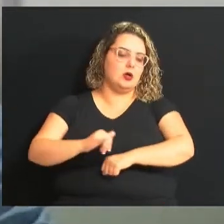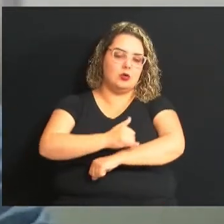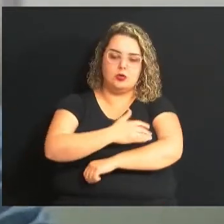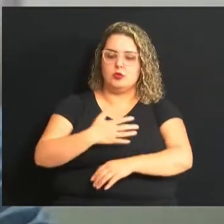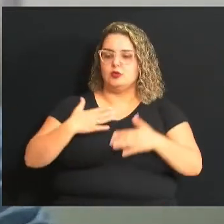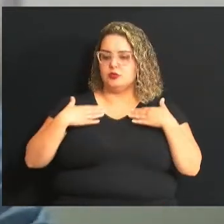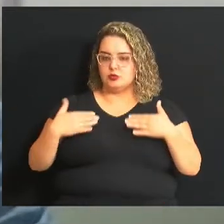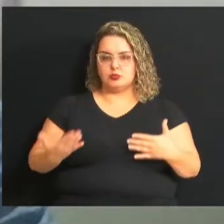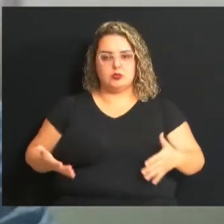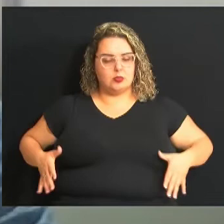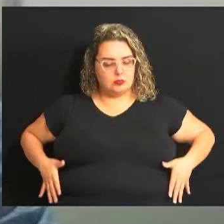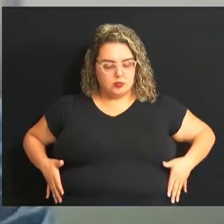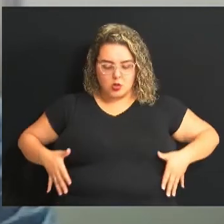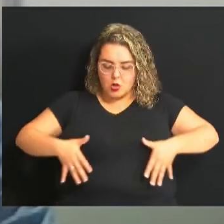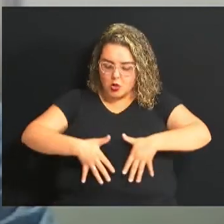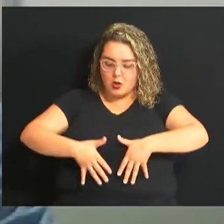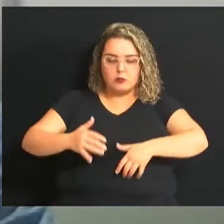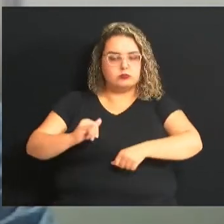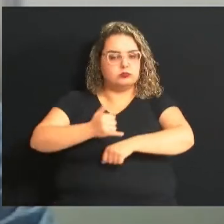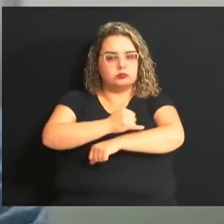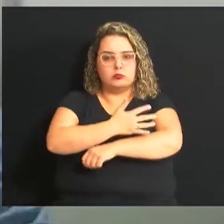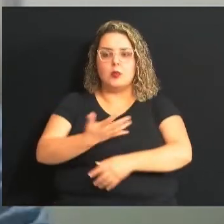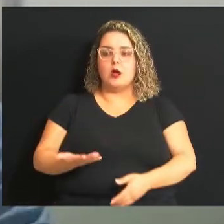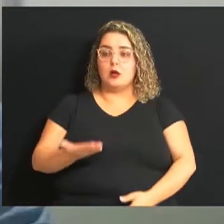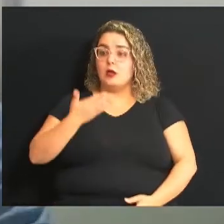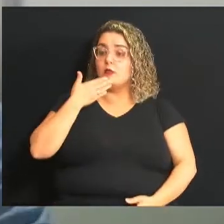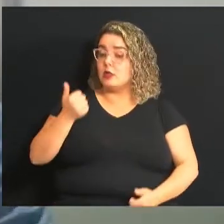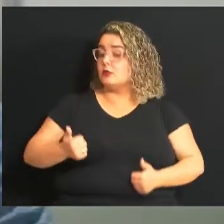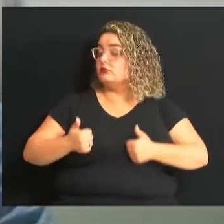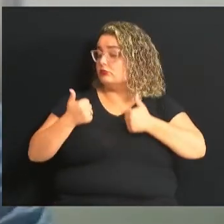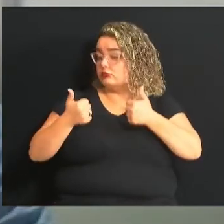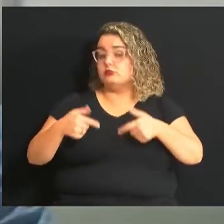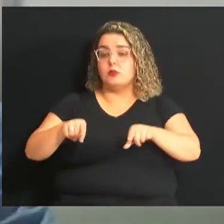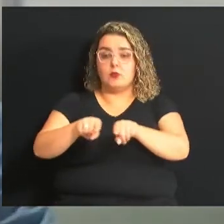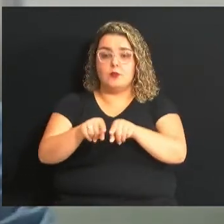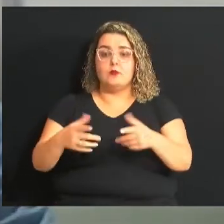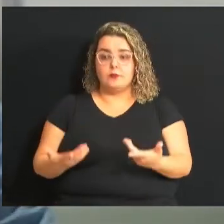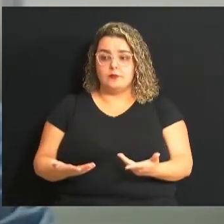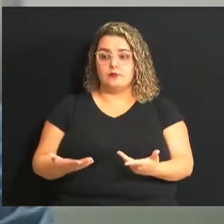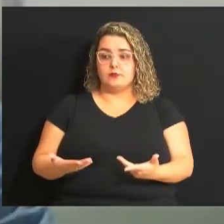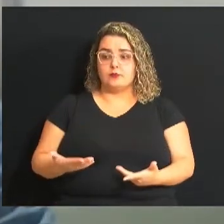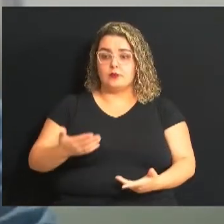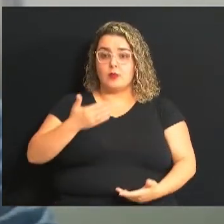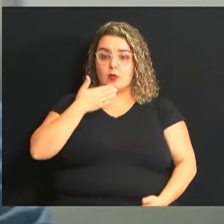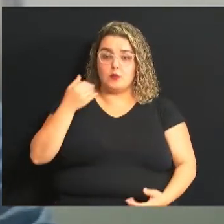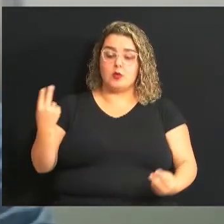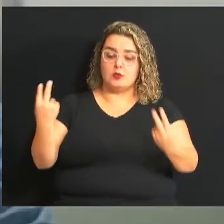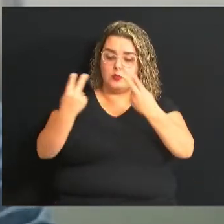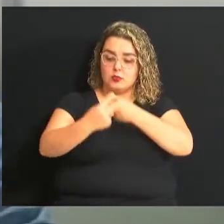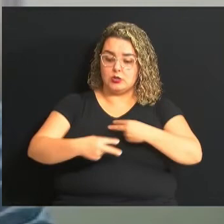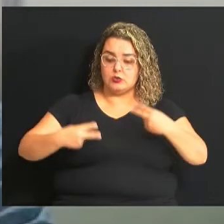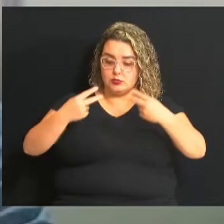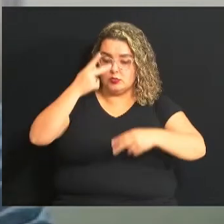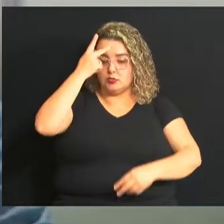abdominal, ou seja, fazendo com que ele aumente também, melhore a autoestima, melhore a imagem, né, visual dele mesmo,